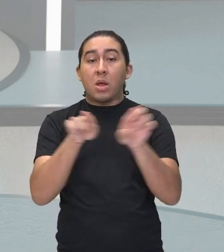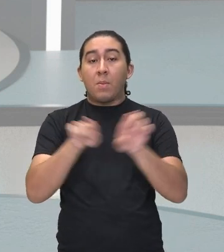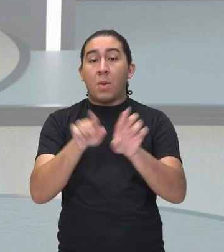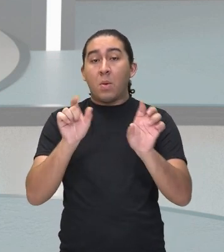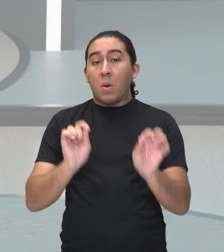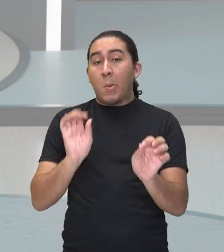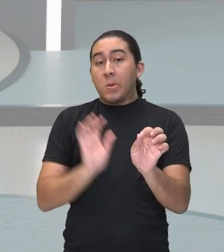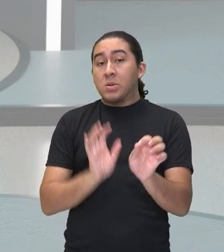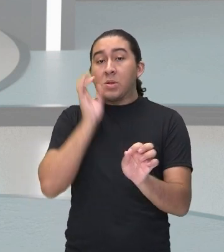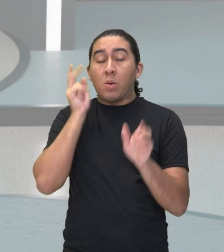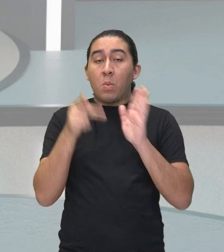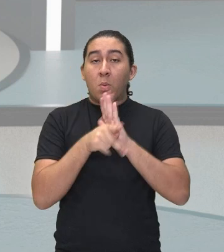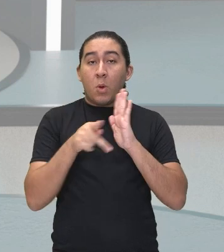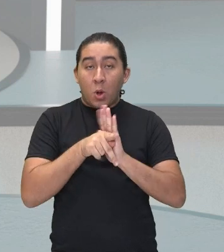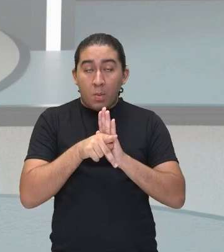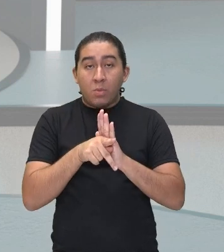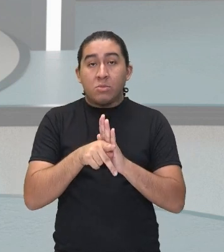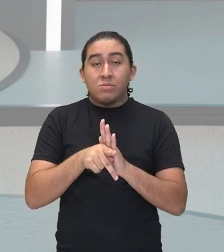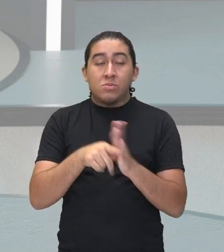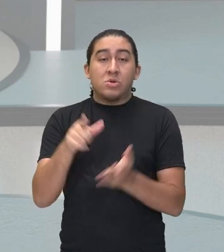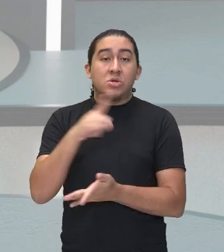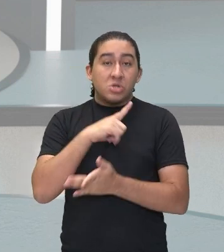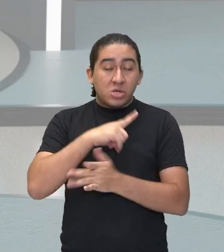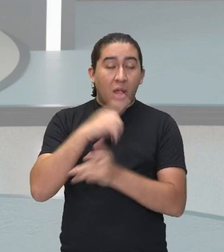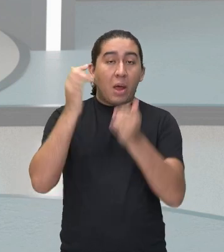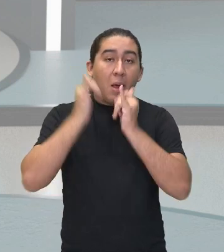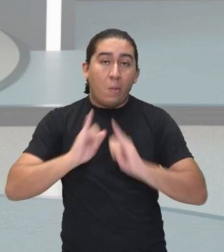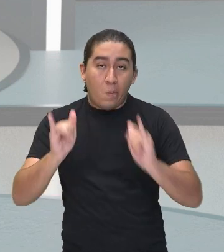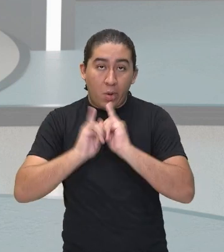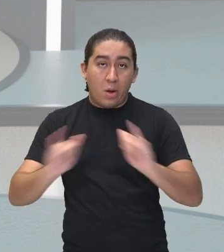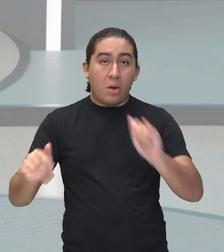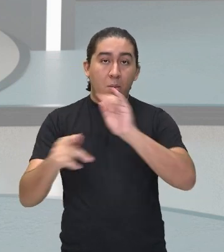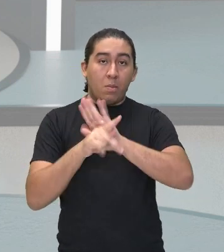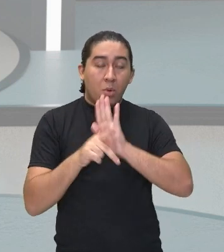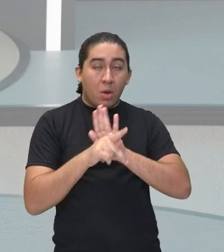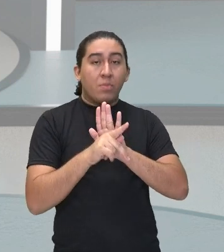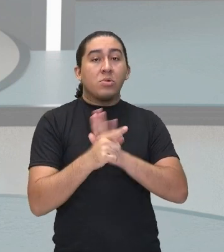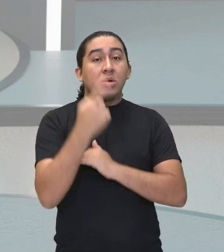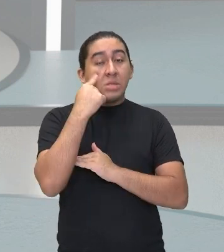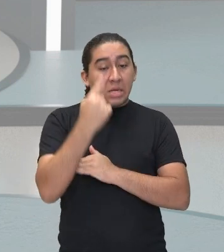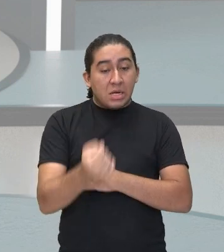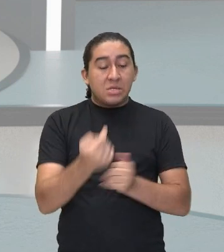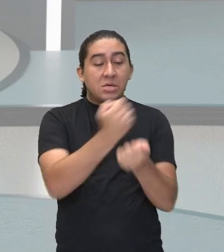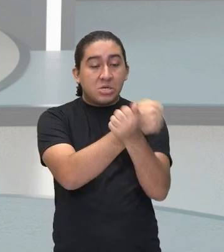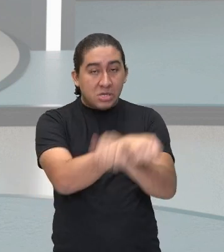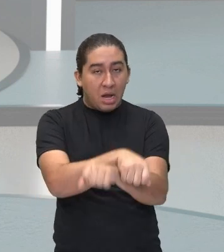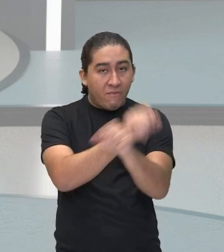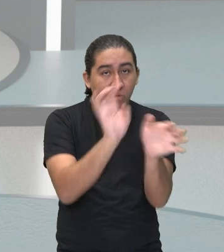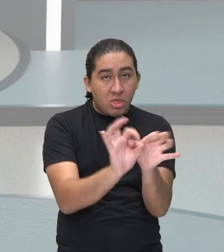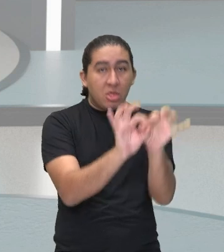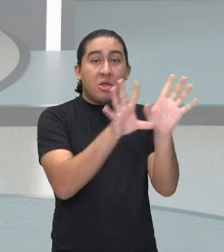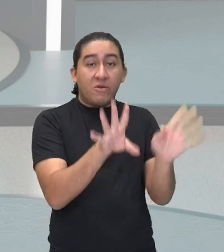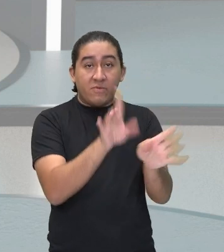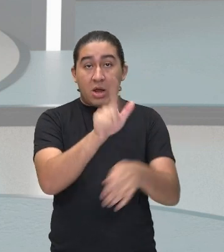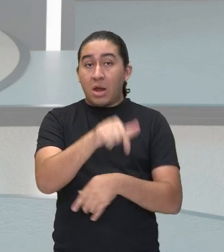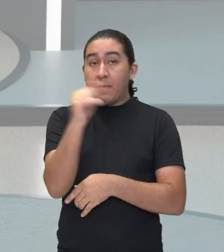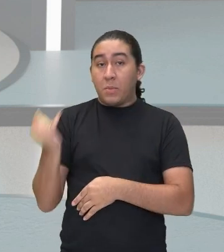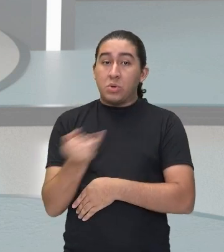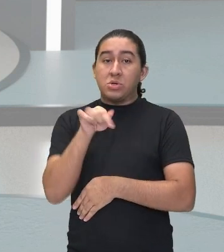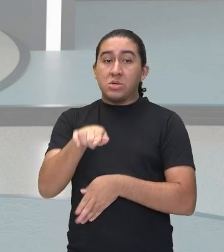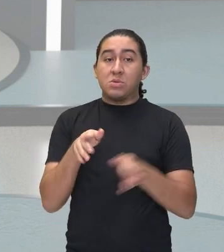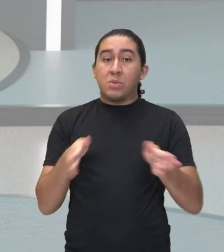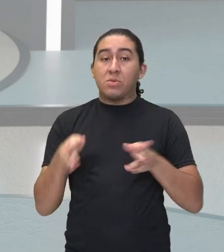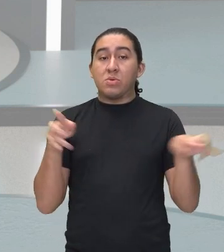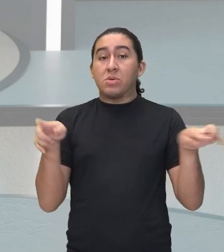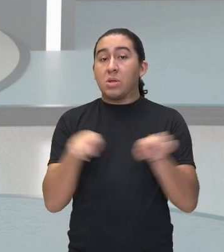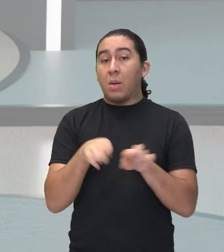1870. A campanha abolicionista, como eu disse anteriormente, foi bastante importante nesse período, e desse